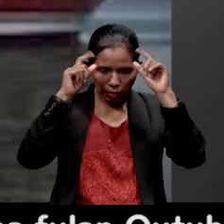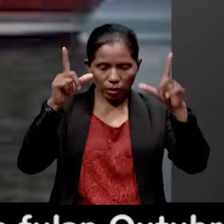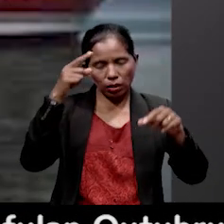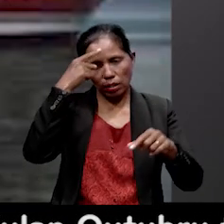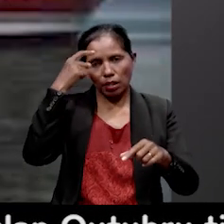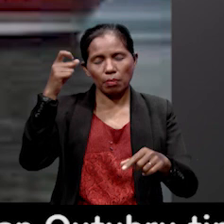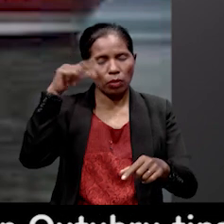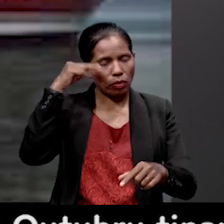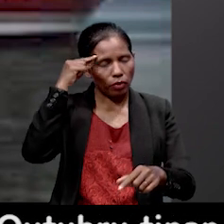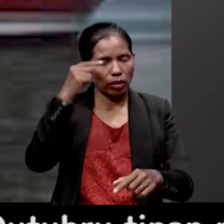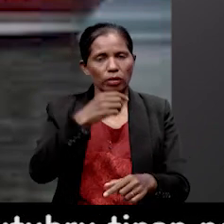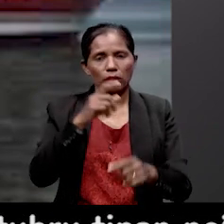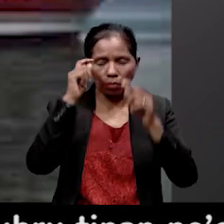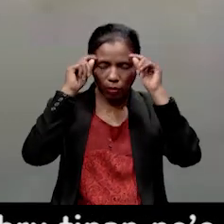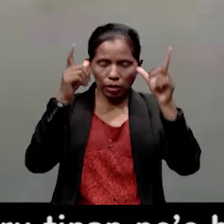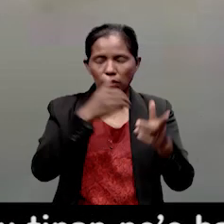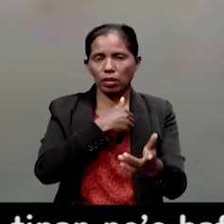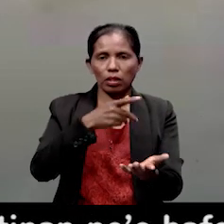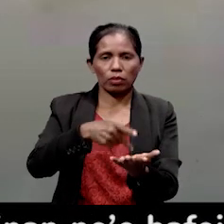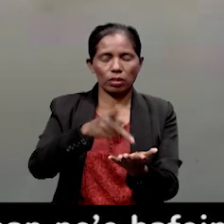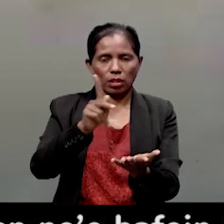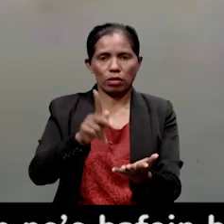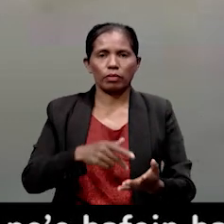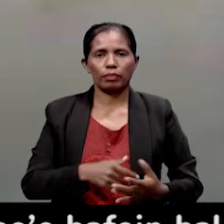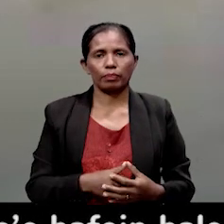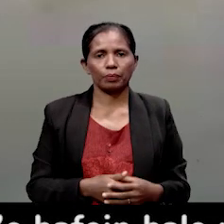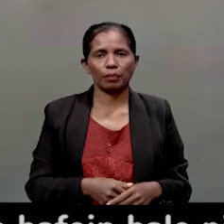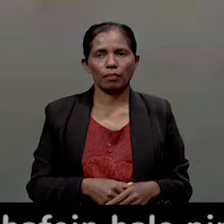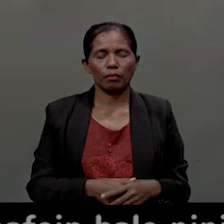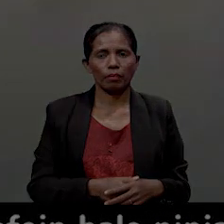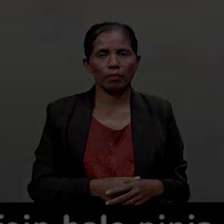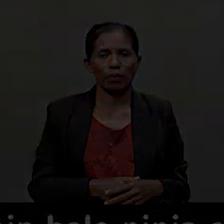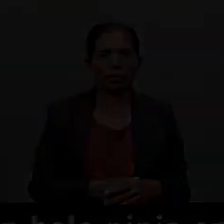governo Timor-Leste se dá finaliza pagamento. Fátima Pereira e Lugaio, ZMN.